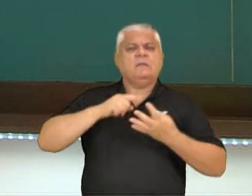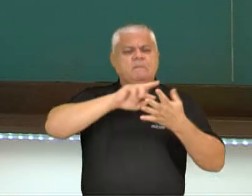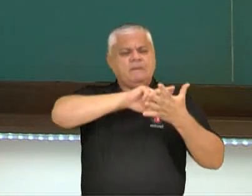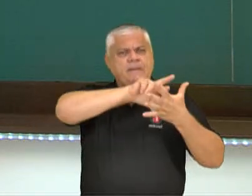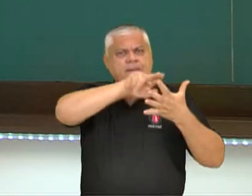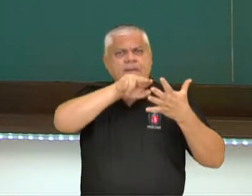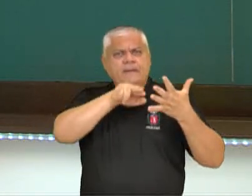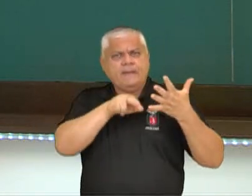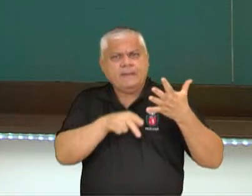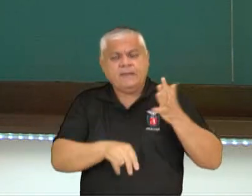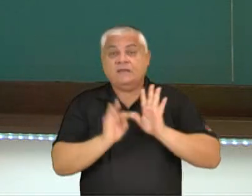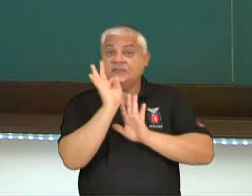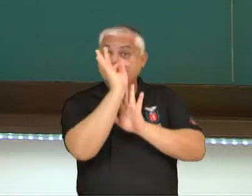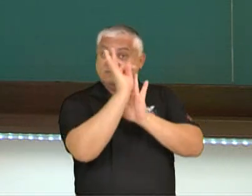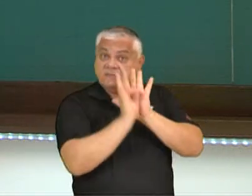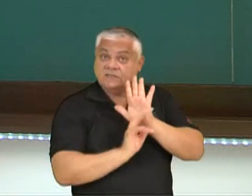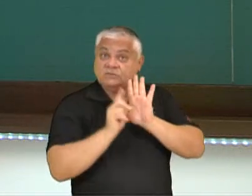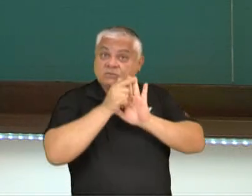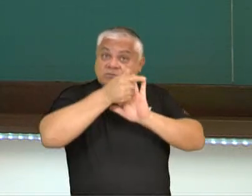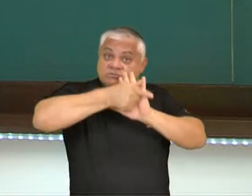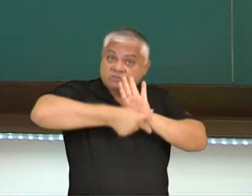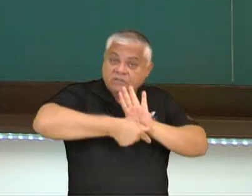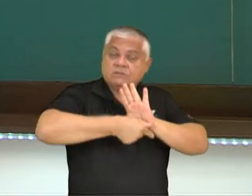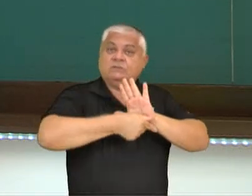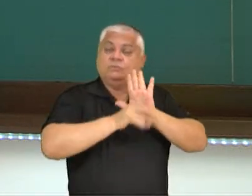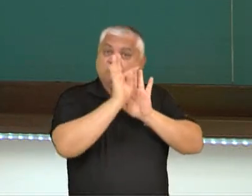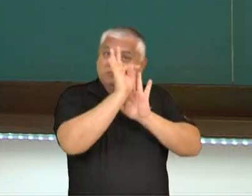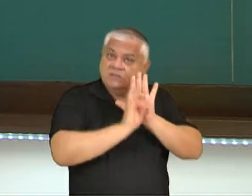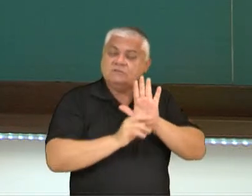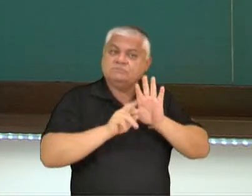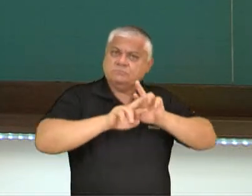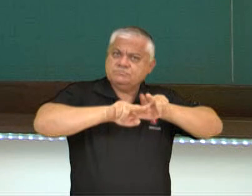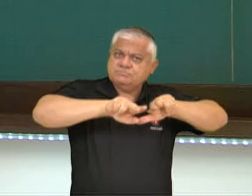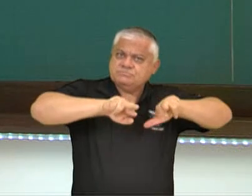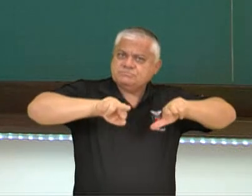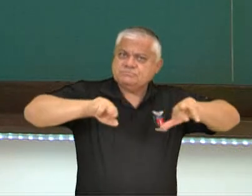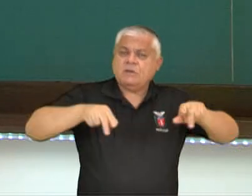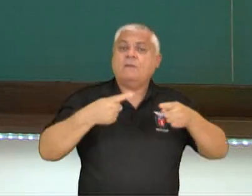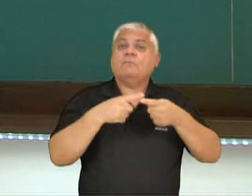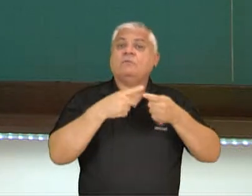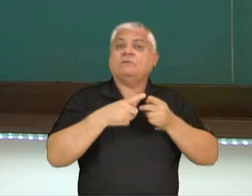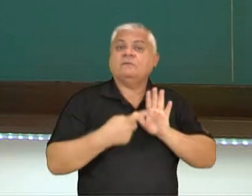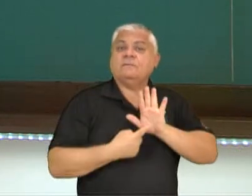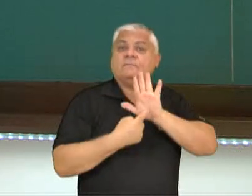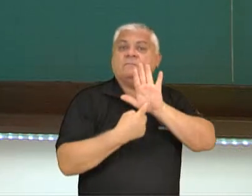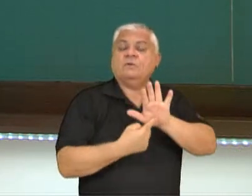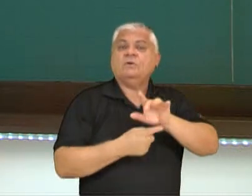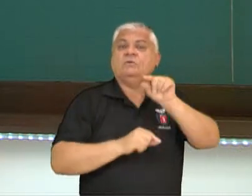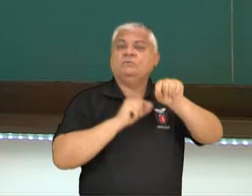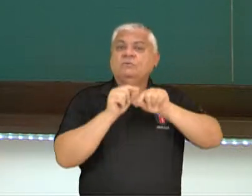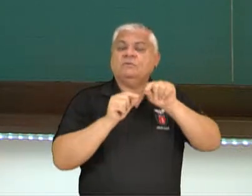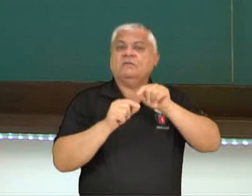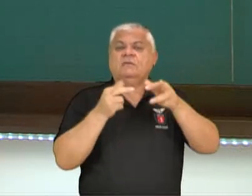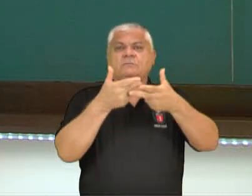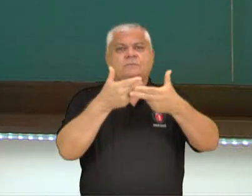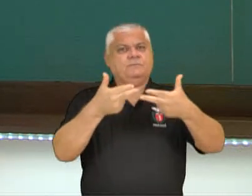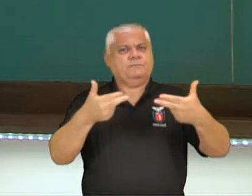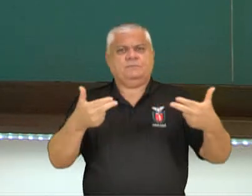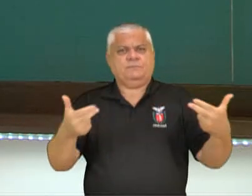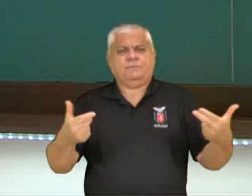mencionei são textos de gêneros textuais diversificados, porque eles apresentam elementos